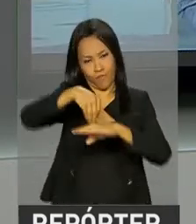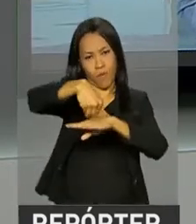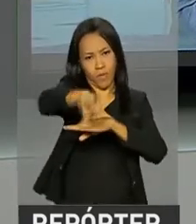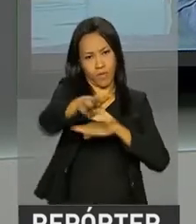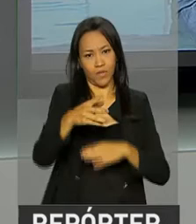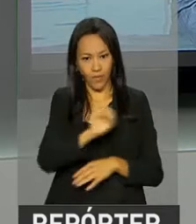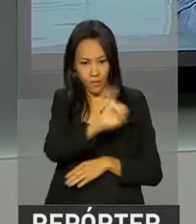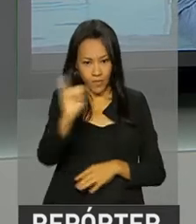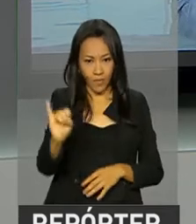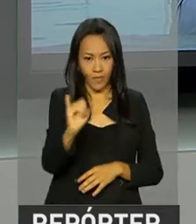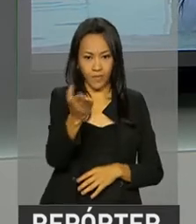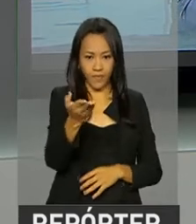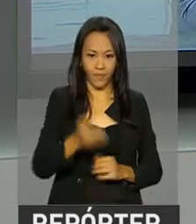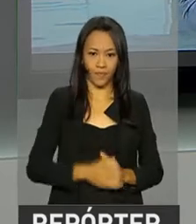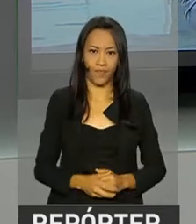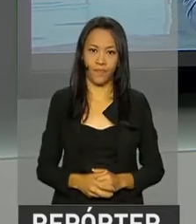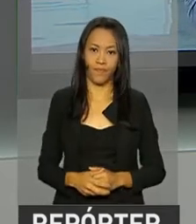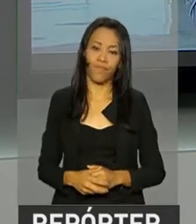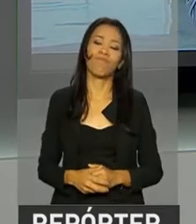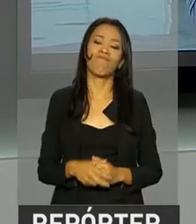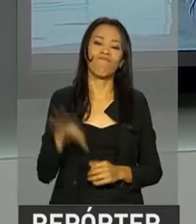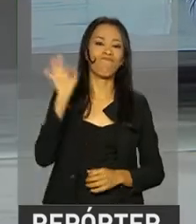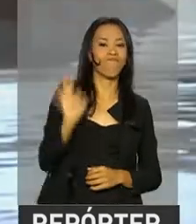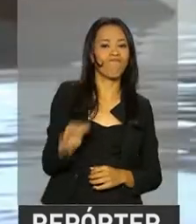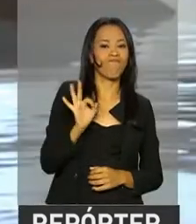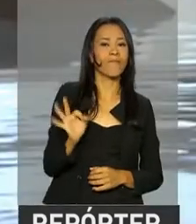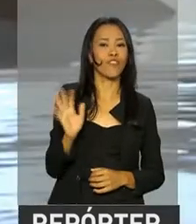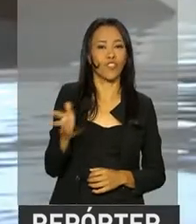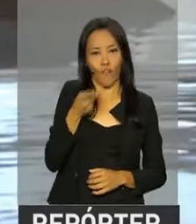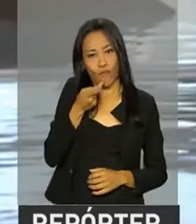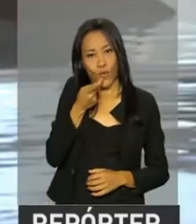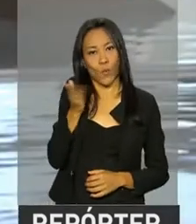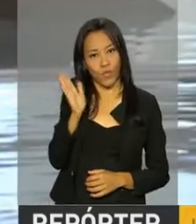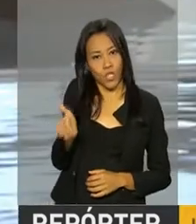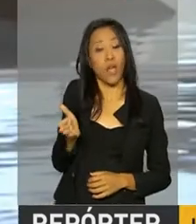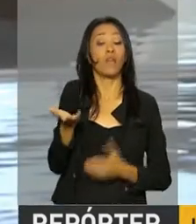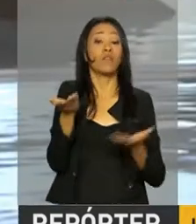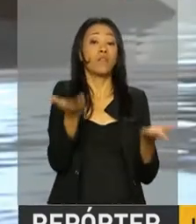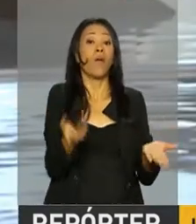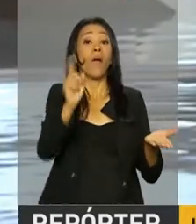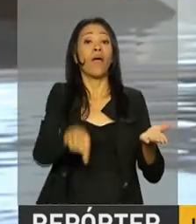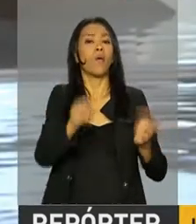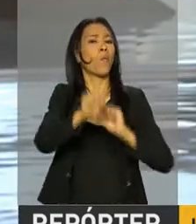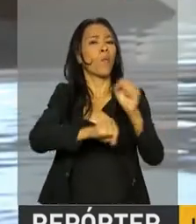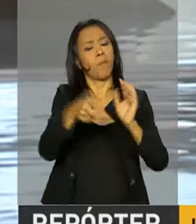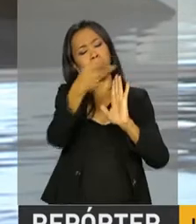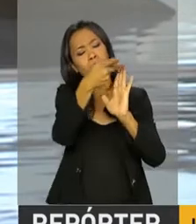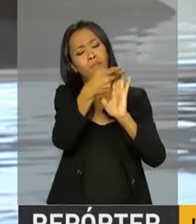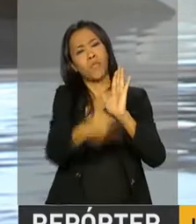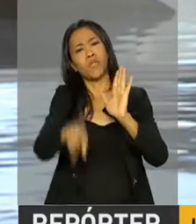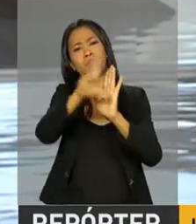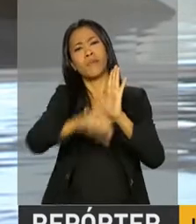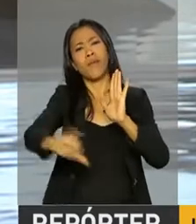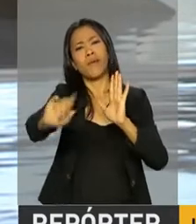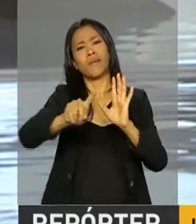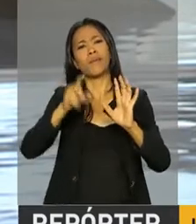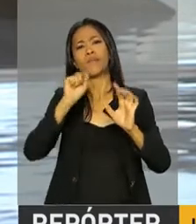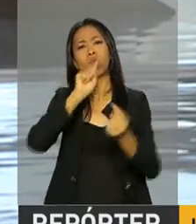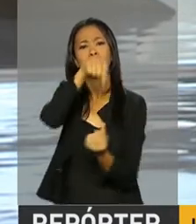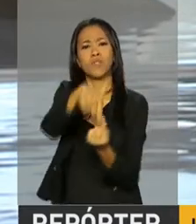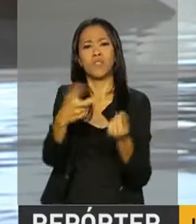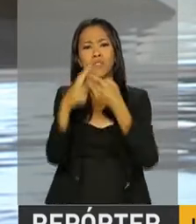joão pedro fez o mesmo com você falou esse projeto de lei que atualiza que moderniza a legislação